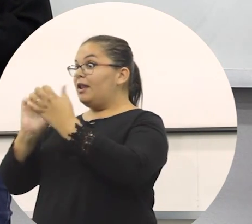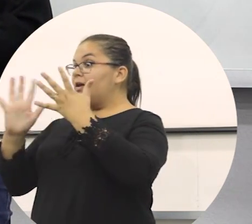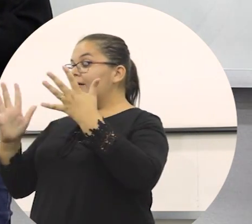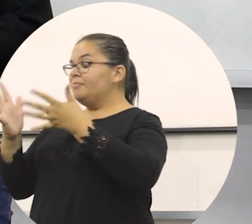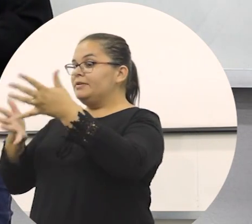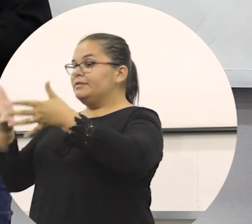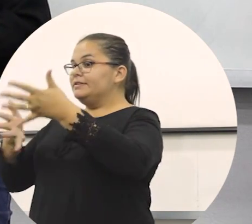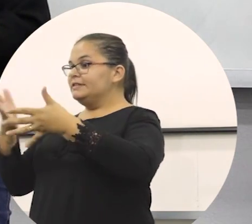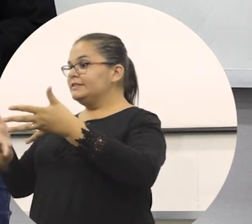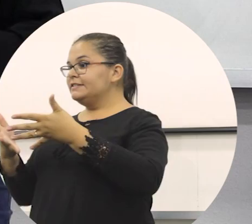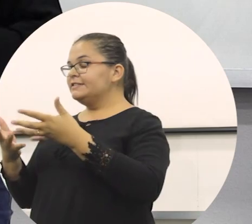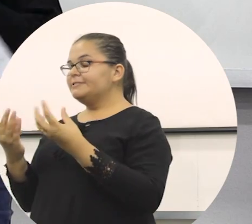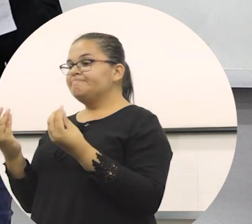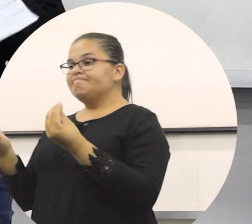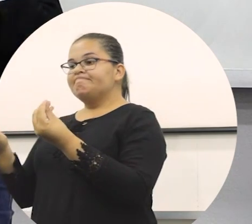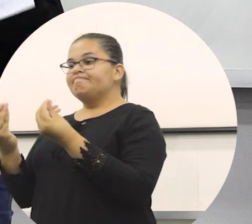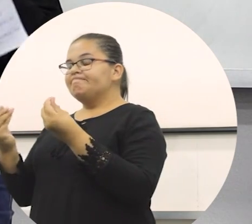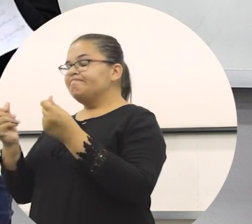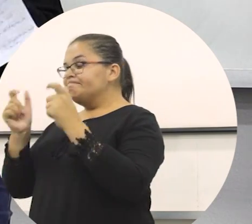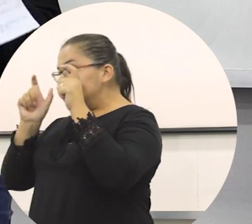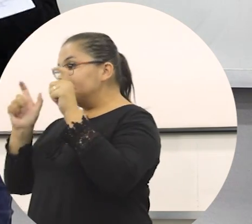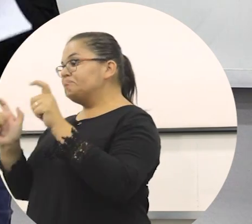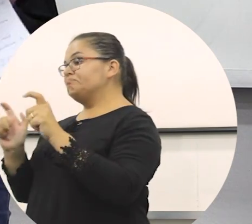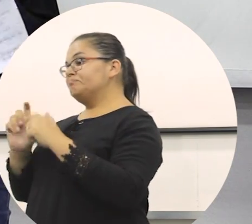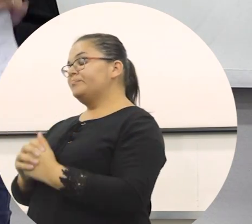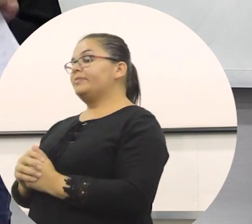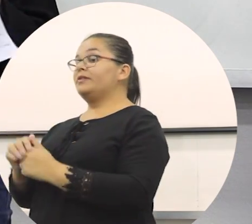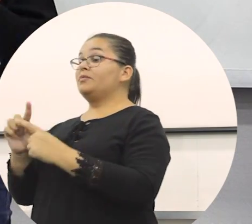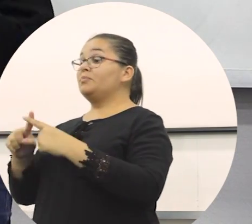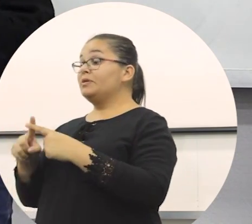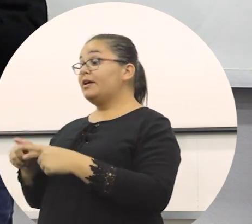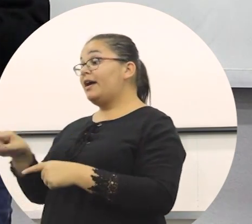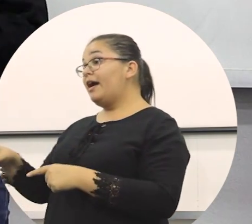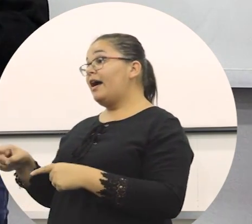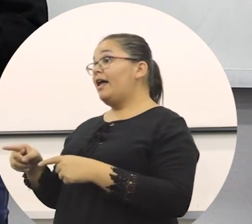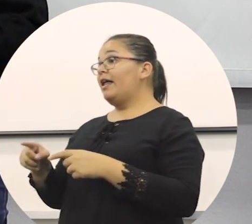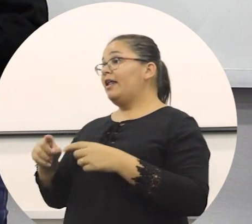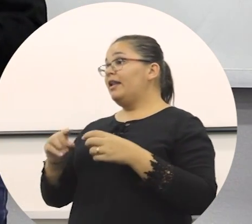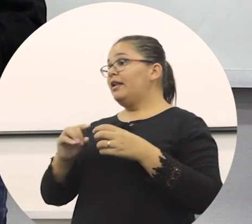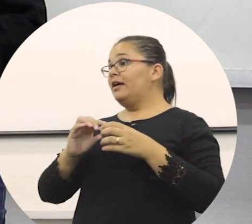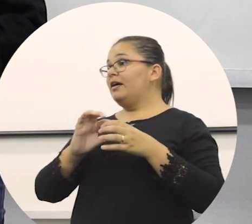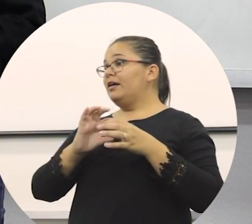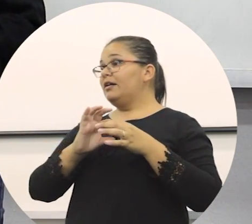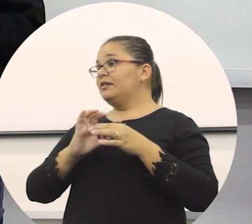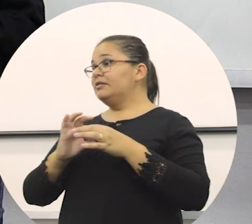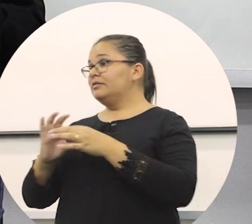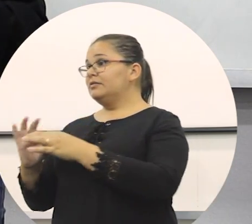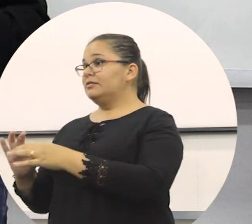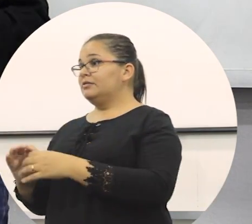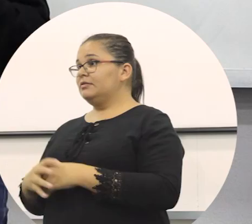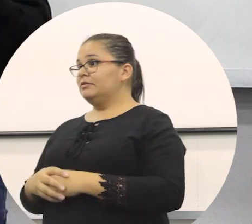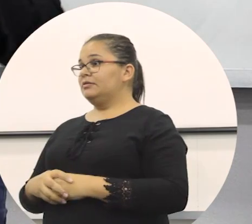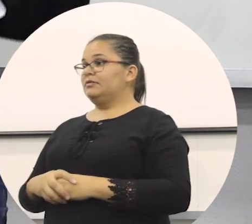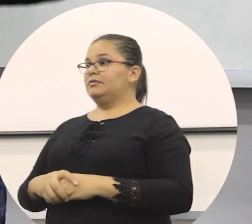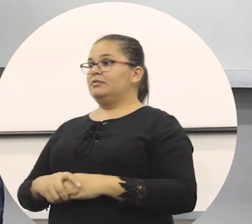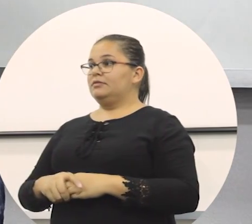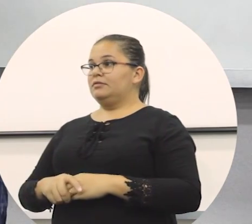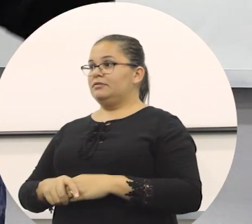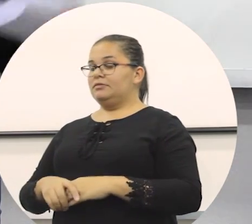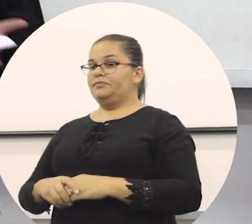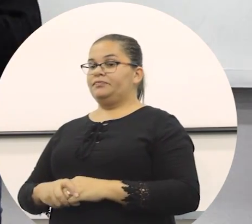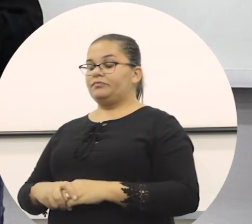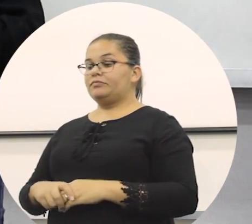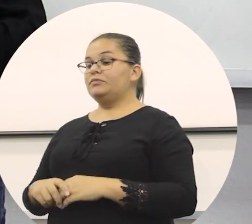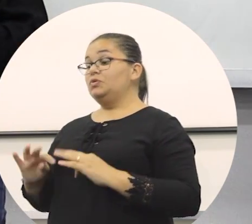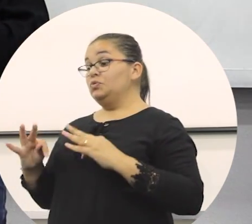foi tremenda, a gente foi encantado com a forma. Mas por quê? Porque ela conhecia o gênero, trabalhou tudo